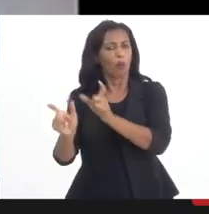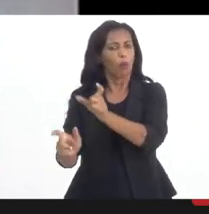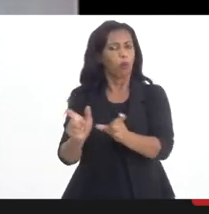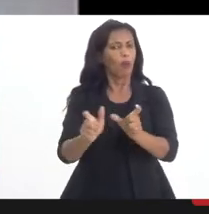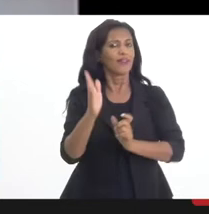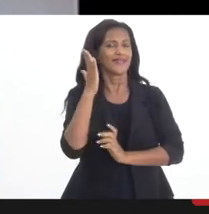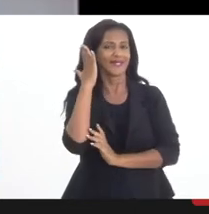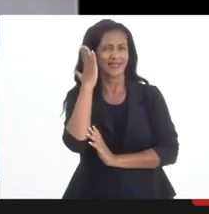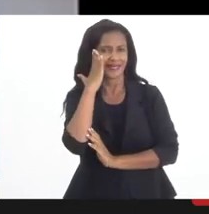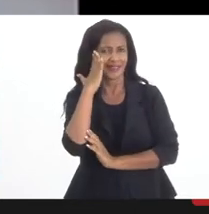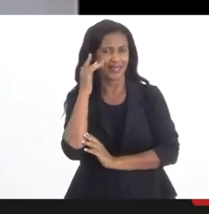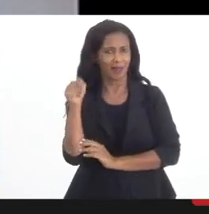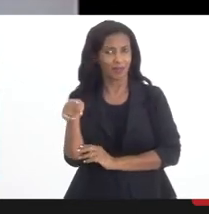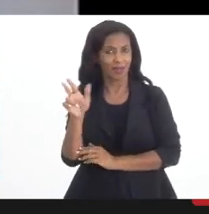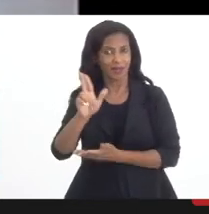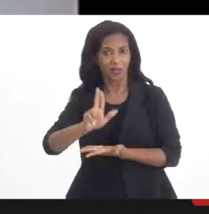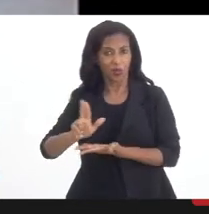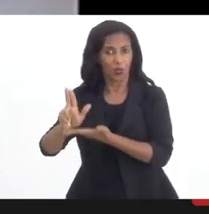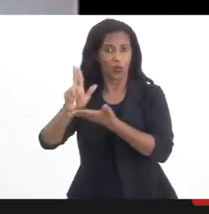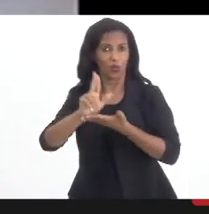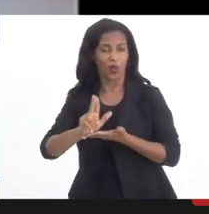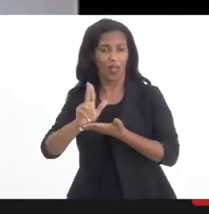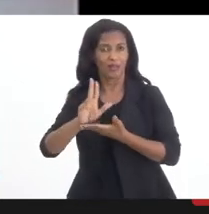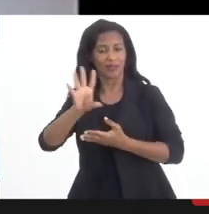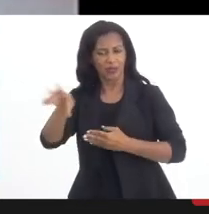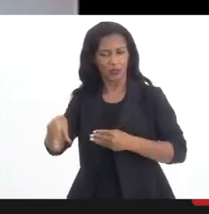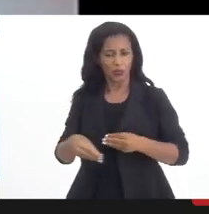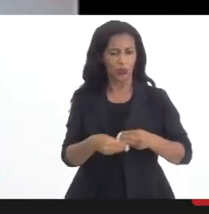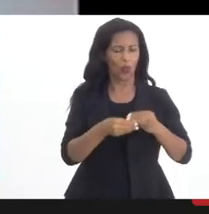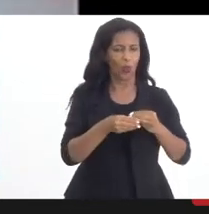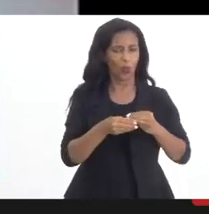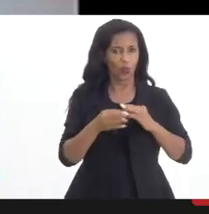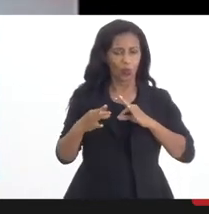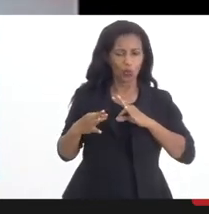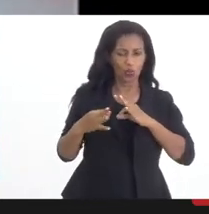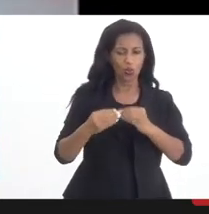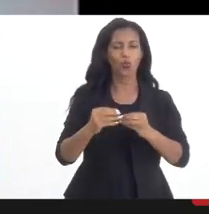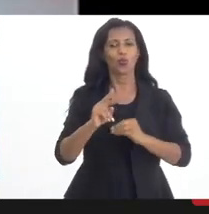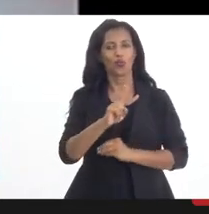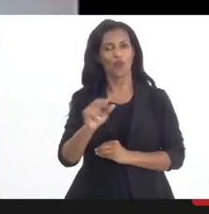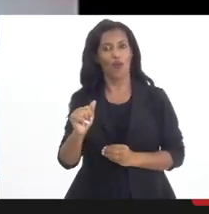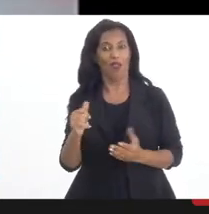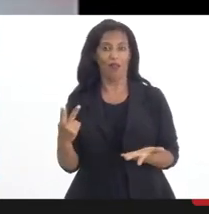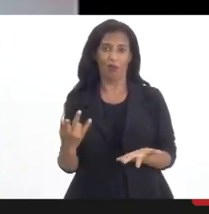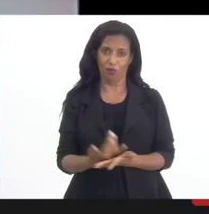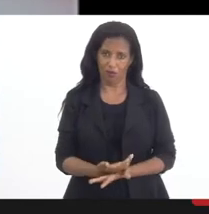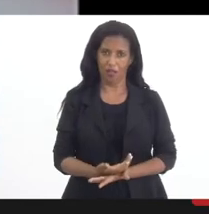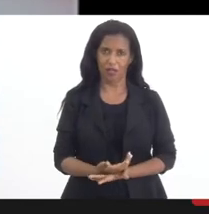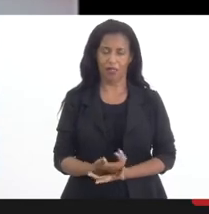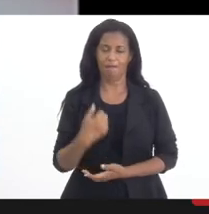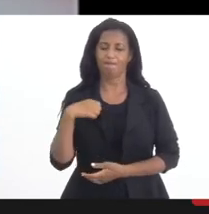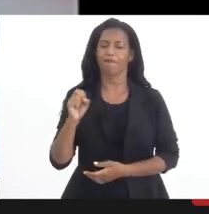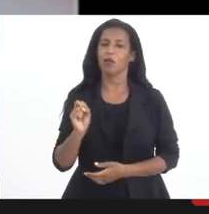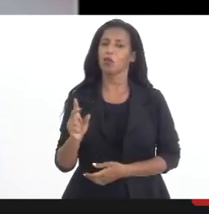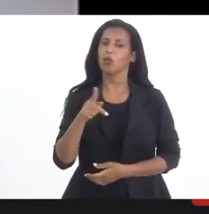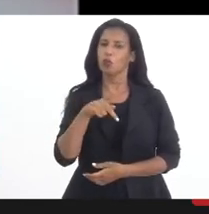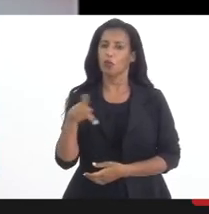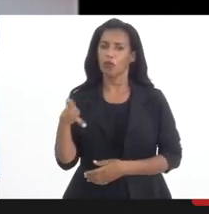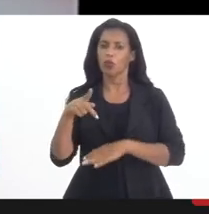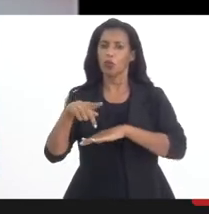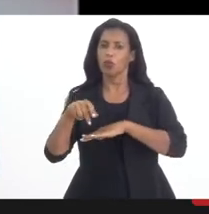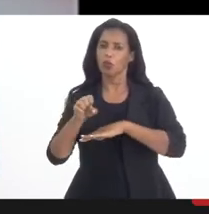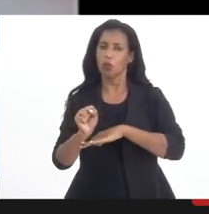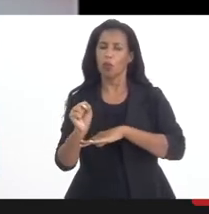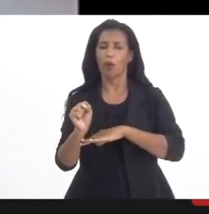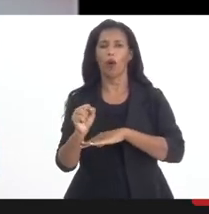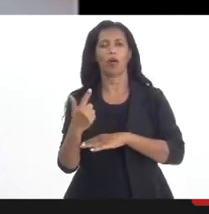sabe que essa universidade sendo incorporada, isso tudo vai acontecer. Eu sou professora, sou pós-graduada,